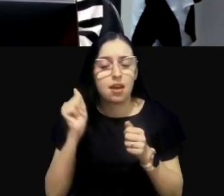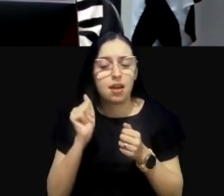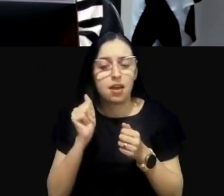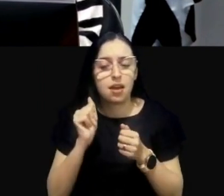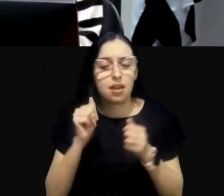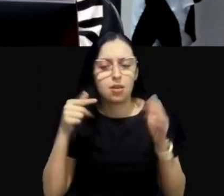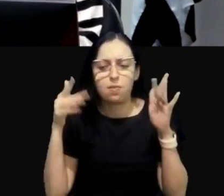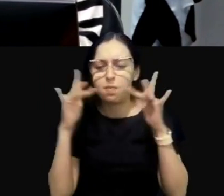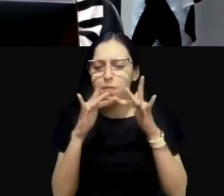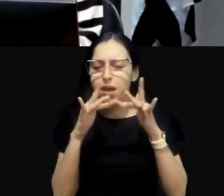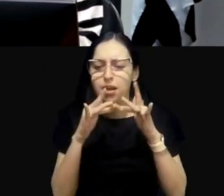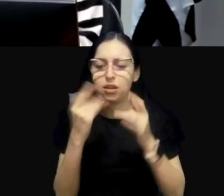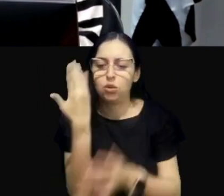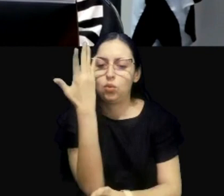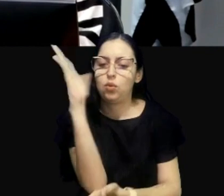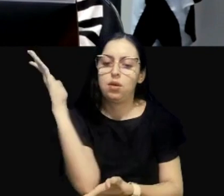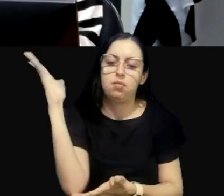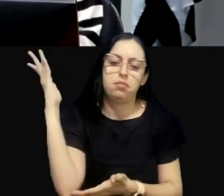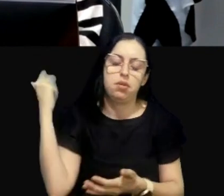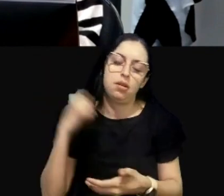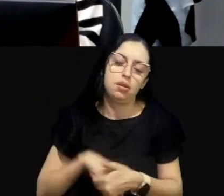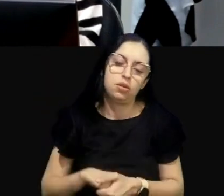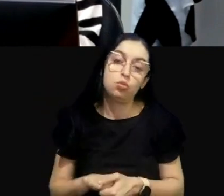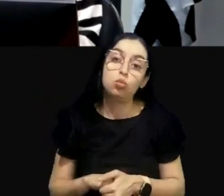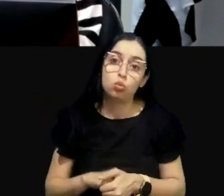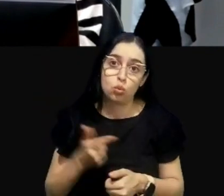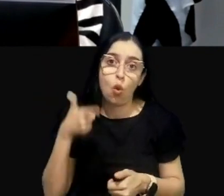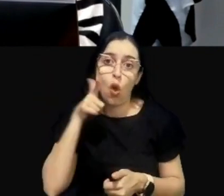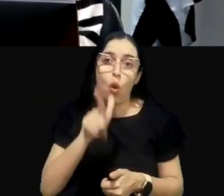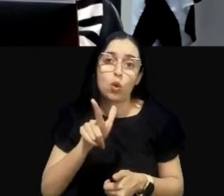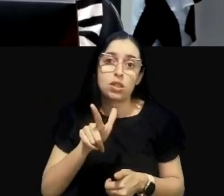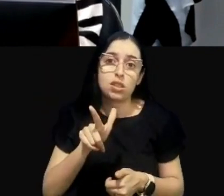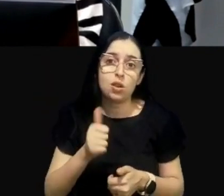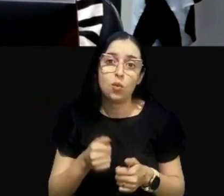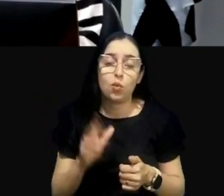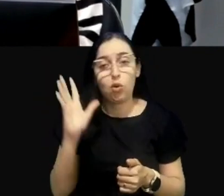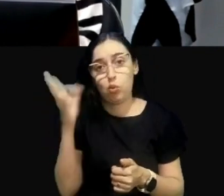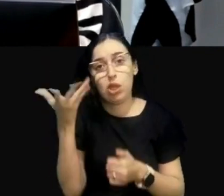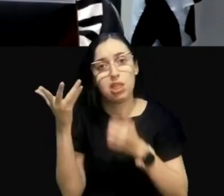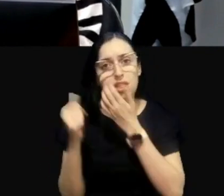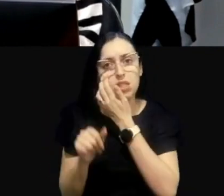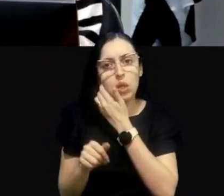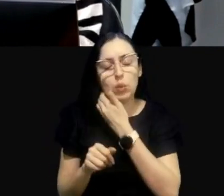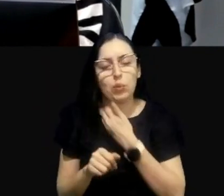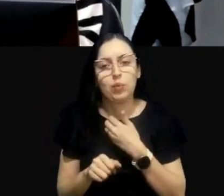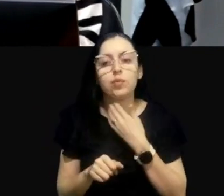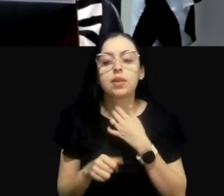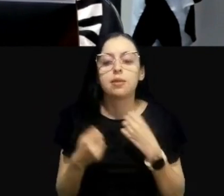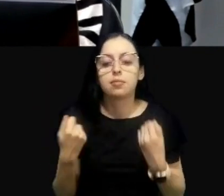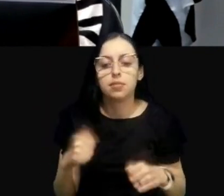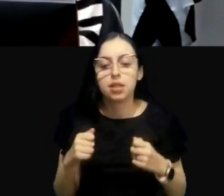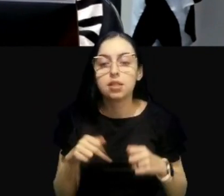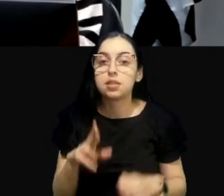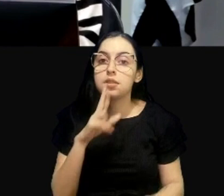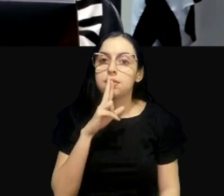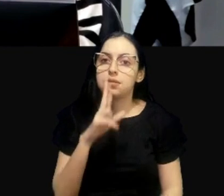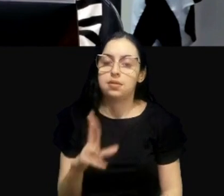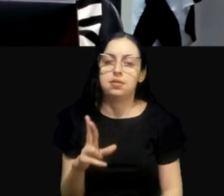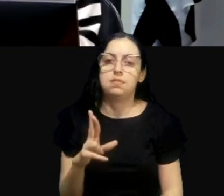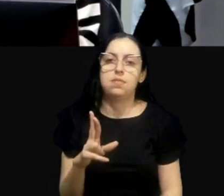aconteceu, né, o impacto, então eu tenho que dar